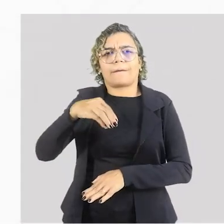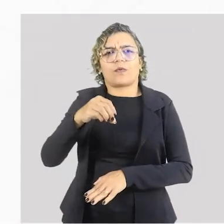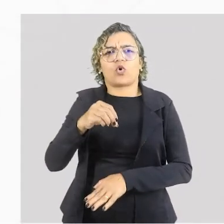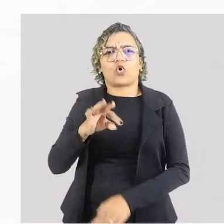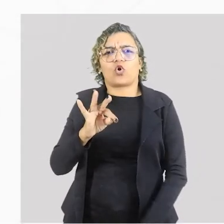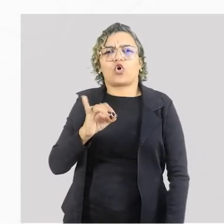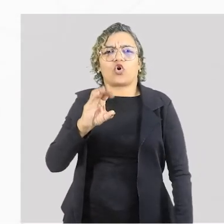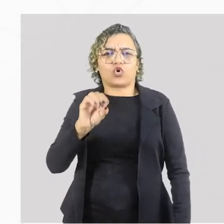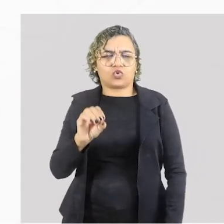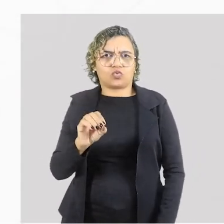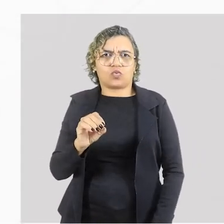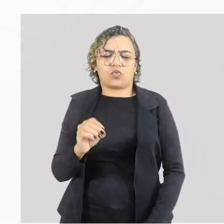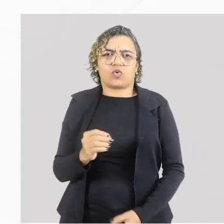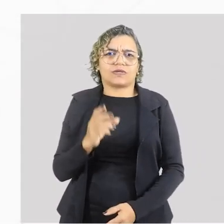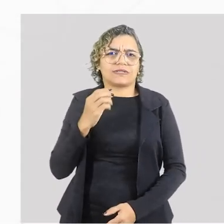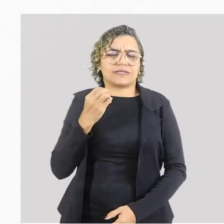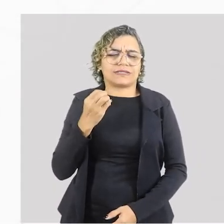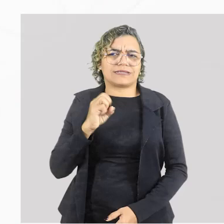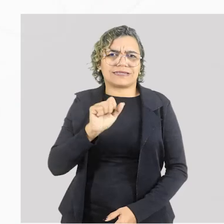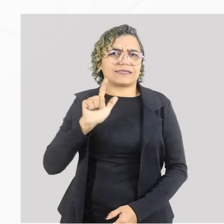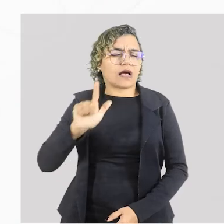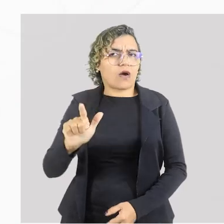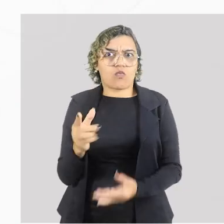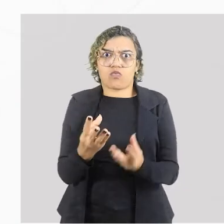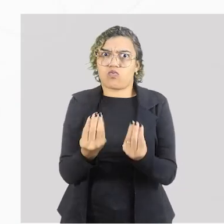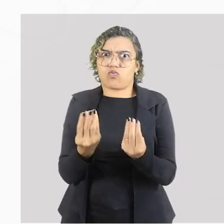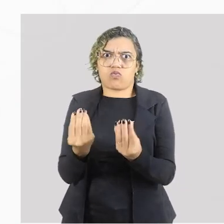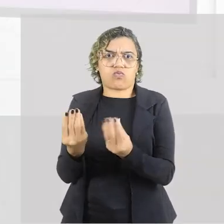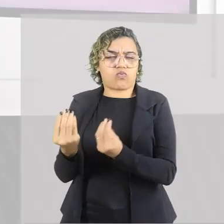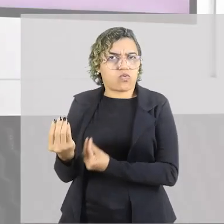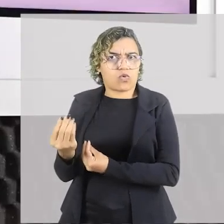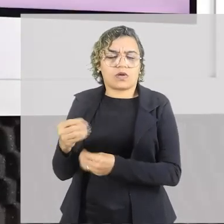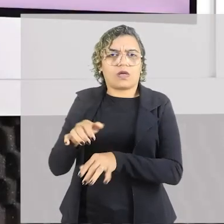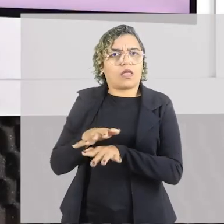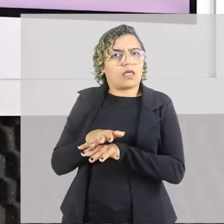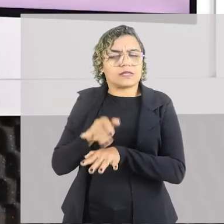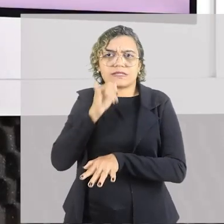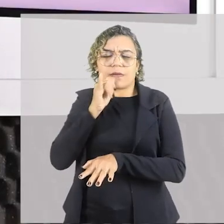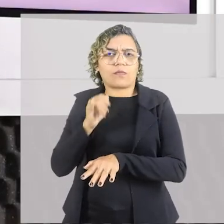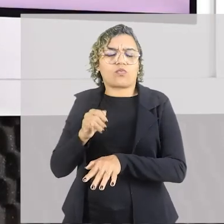Em relação à primeira, tem menor densidade. Mas maior,